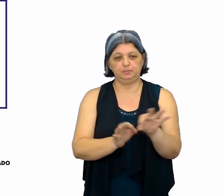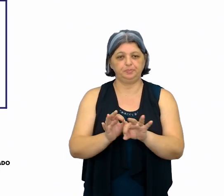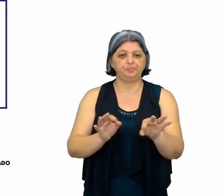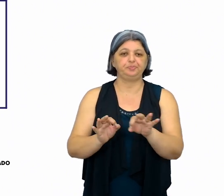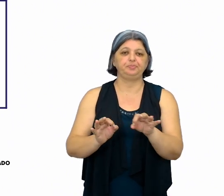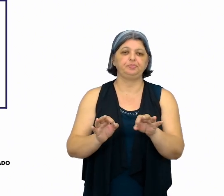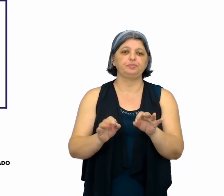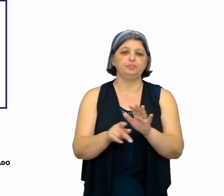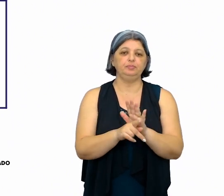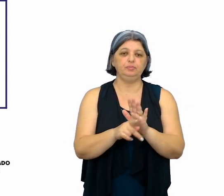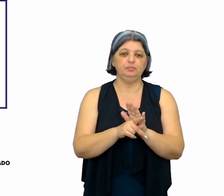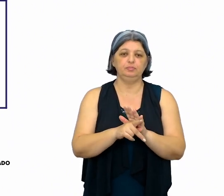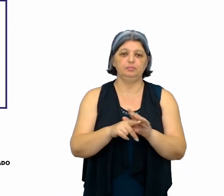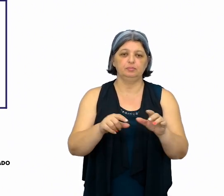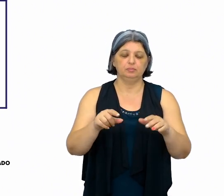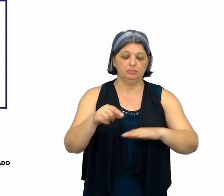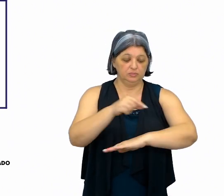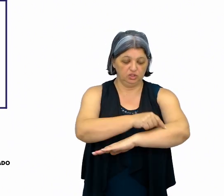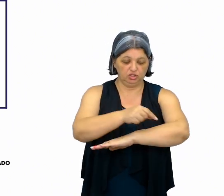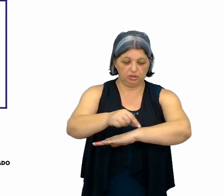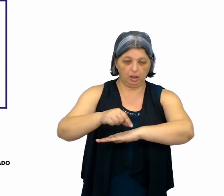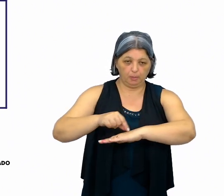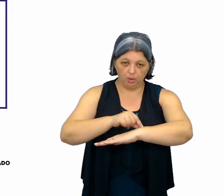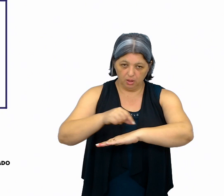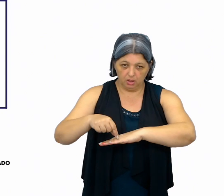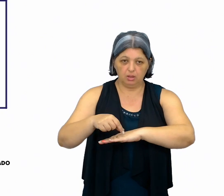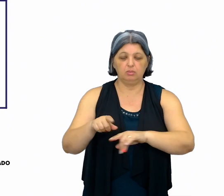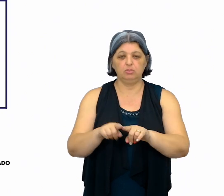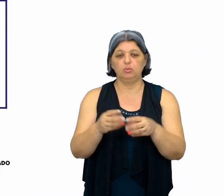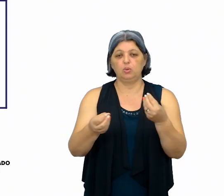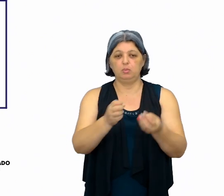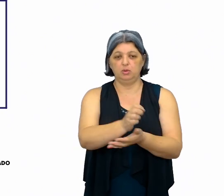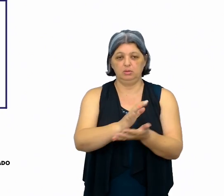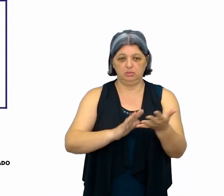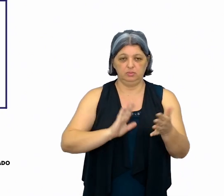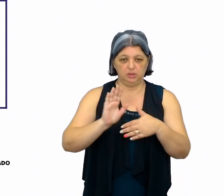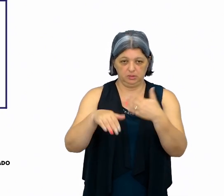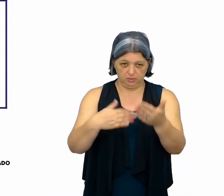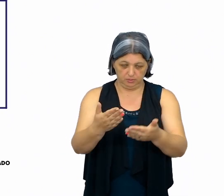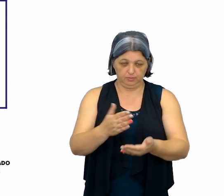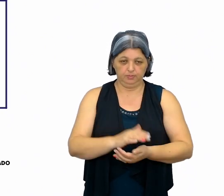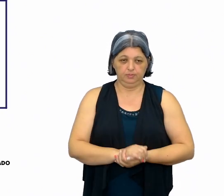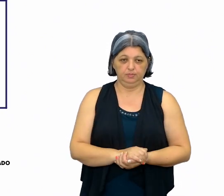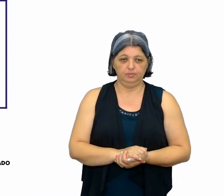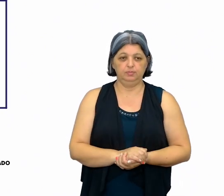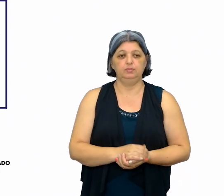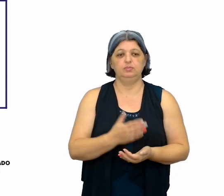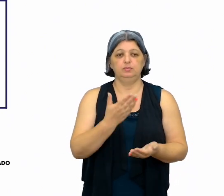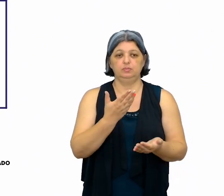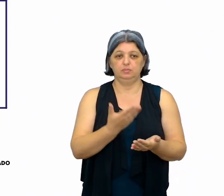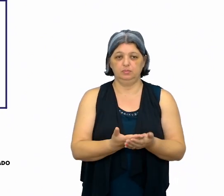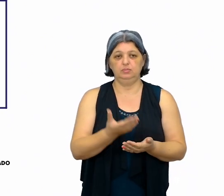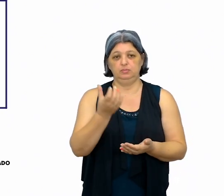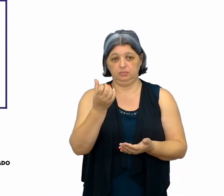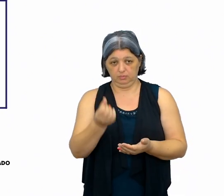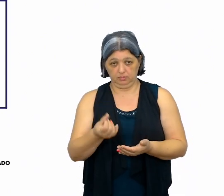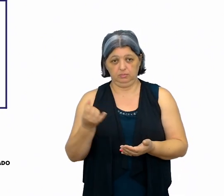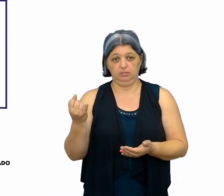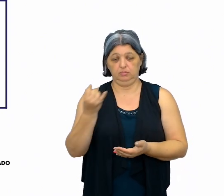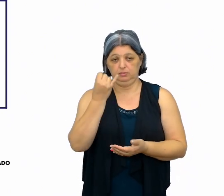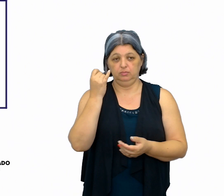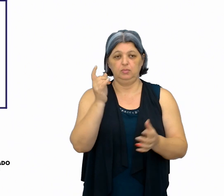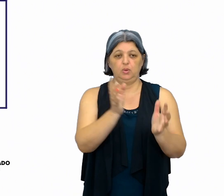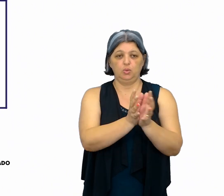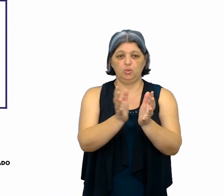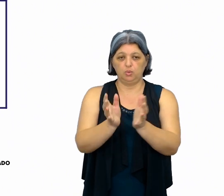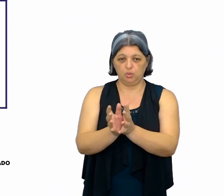de tabuleiro. Vamos entender como é que essas atividades se desdobram? Bom, na aula 6 é importante destacar que os